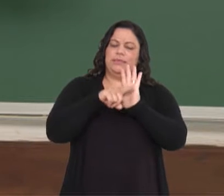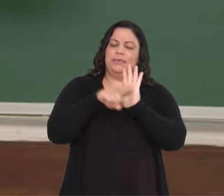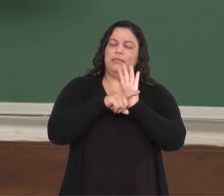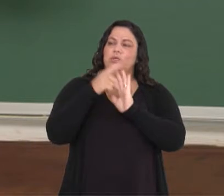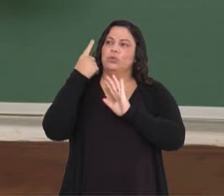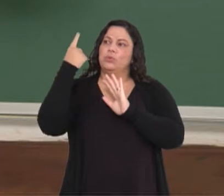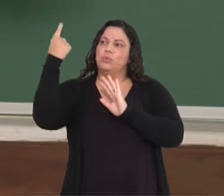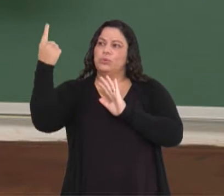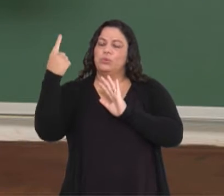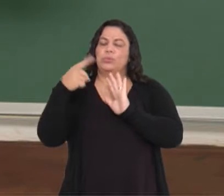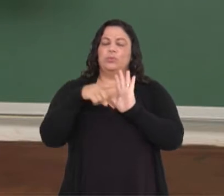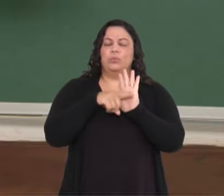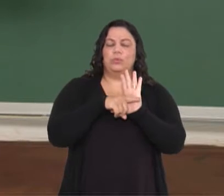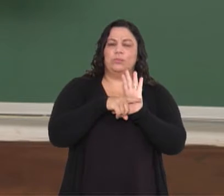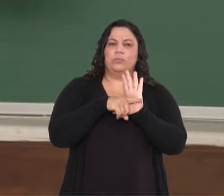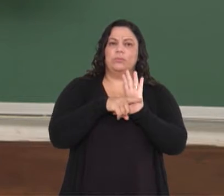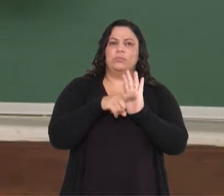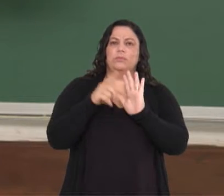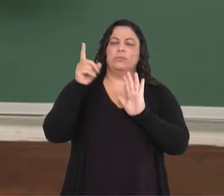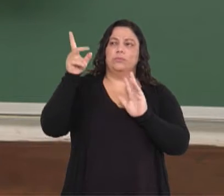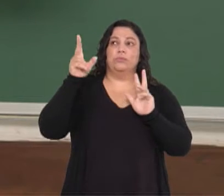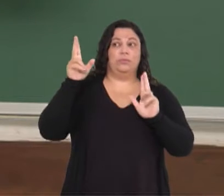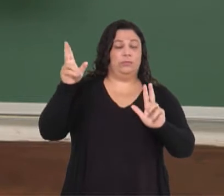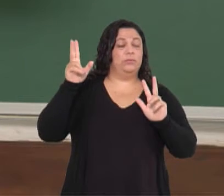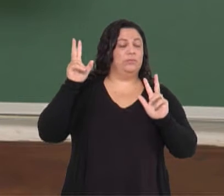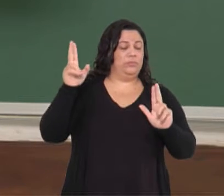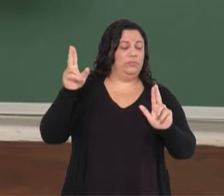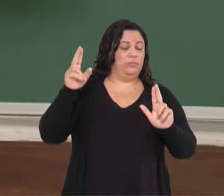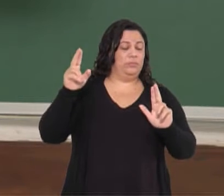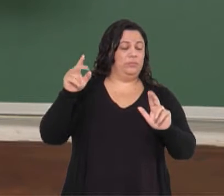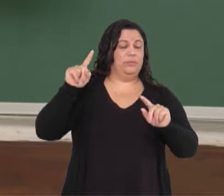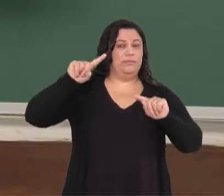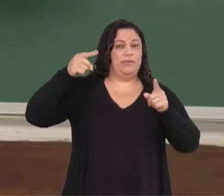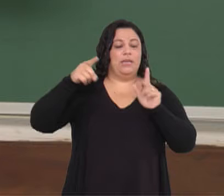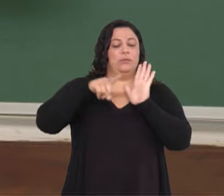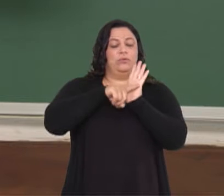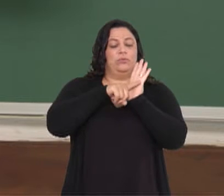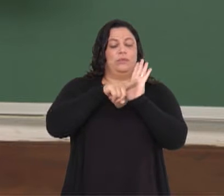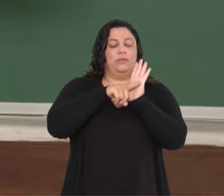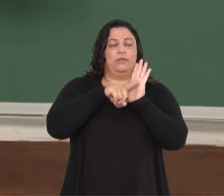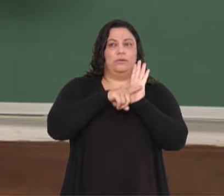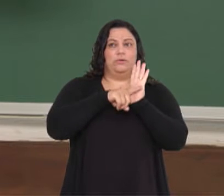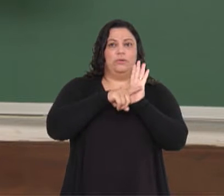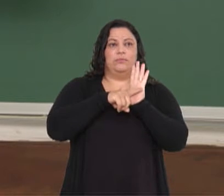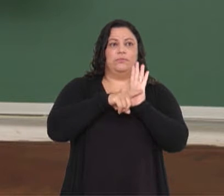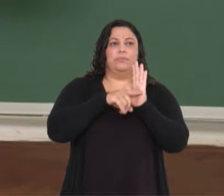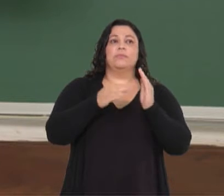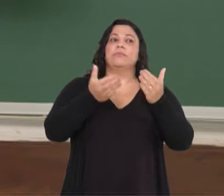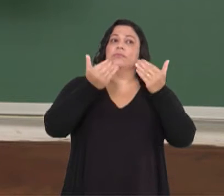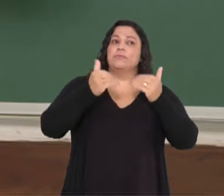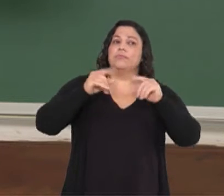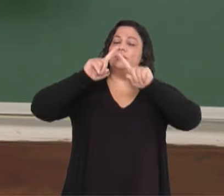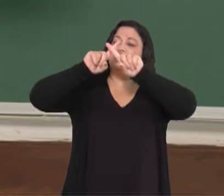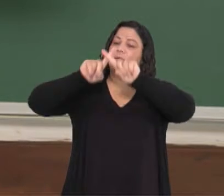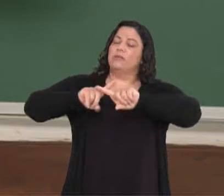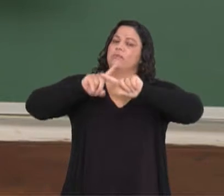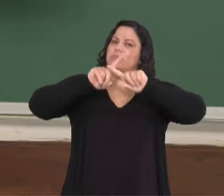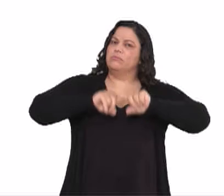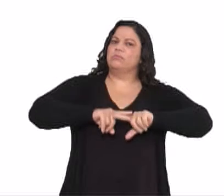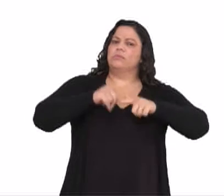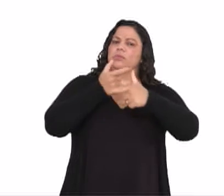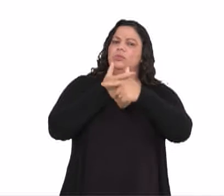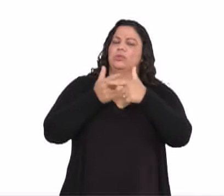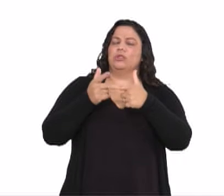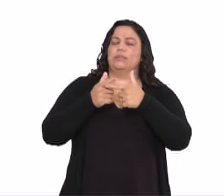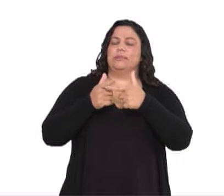resultado. Dois valores iguais, porém um negativo à frente. Agora você vai multiplicar o negativo 1 pelo x ao quadrado